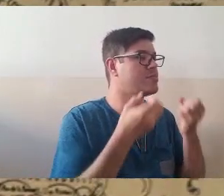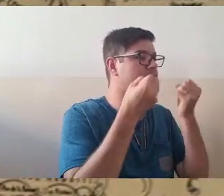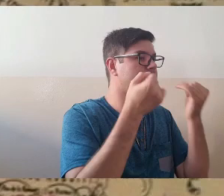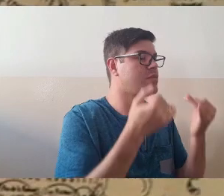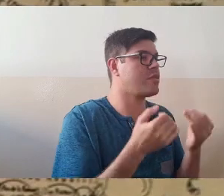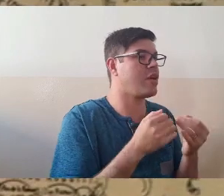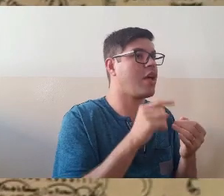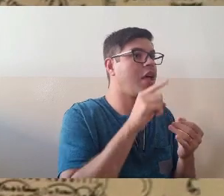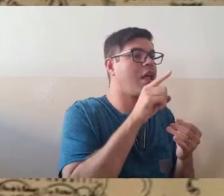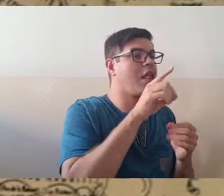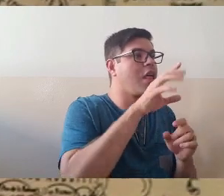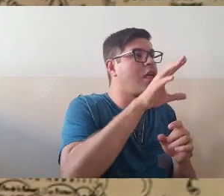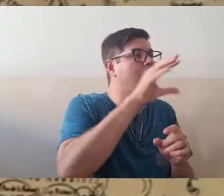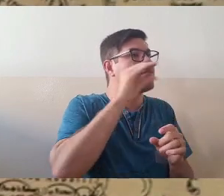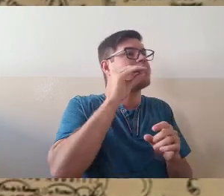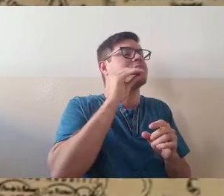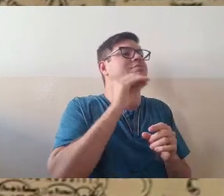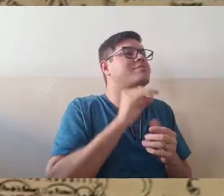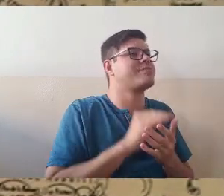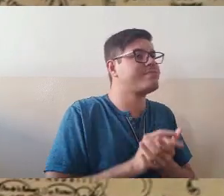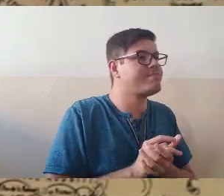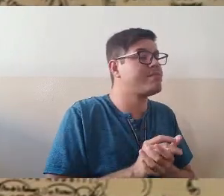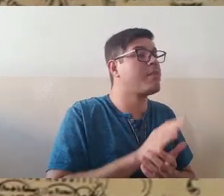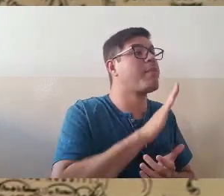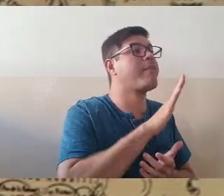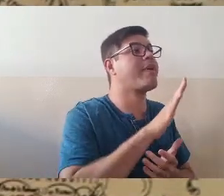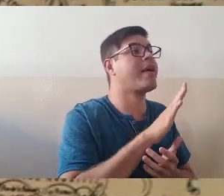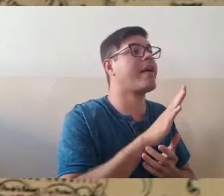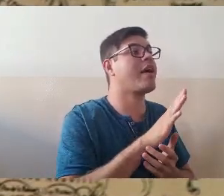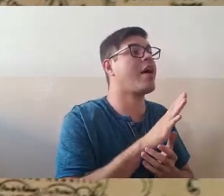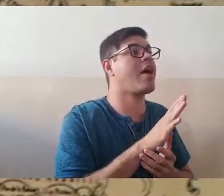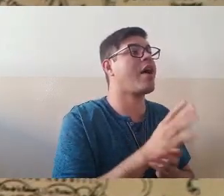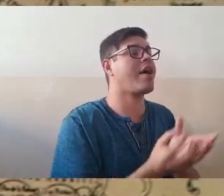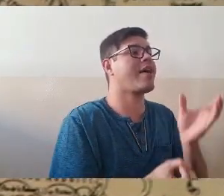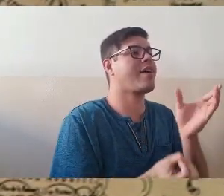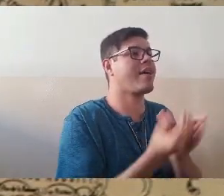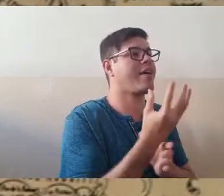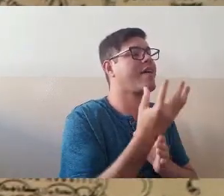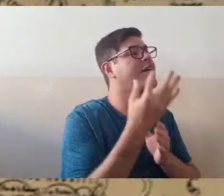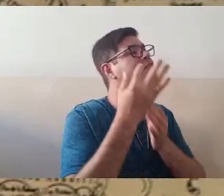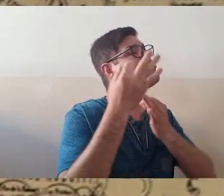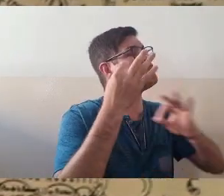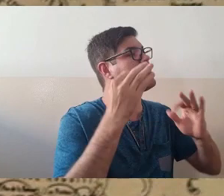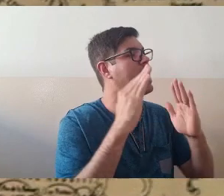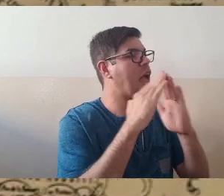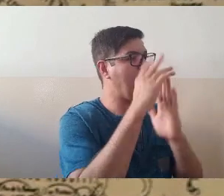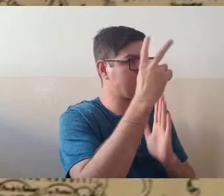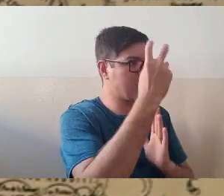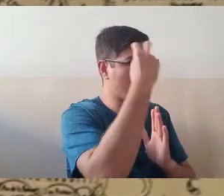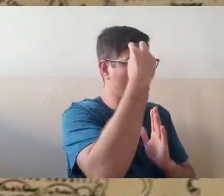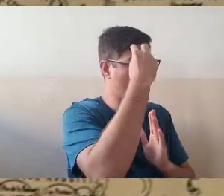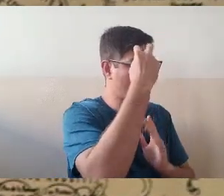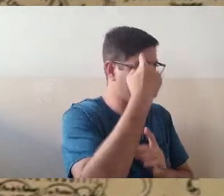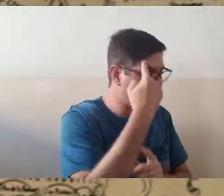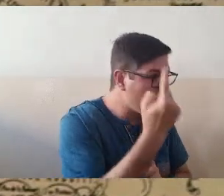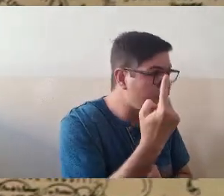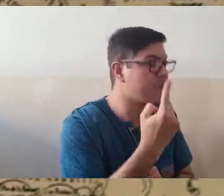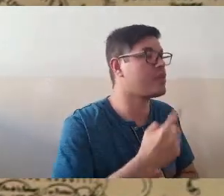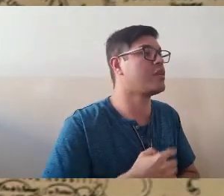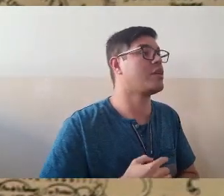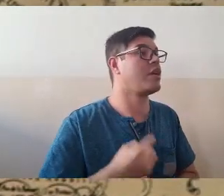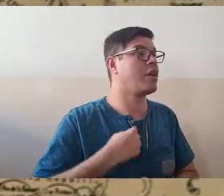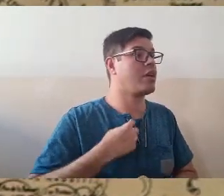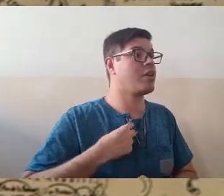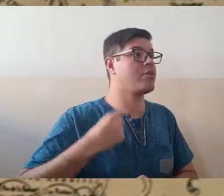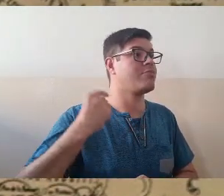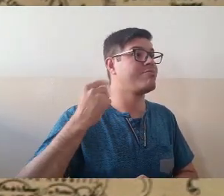referência. Eles formaram o grupo de cordas da Casa da Cultura. Você lembra disso? Lembro. E eu fui um dos